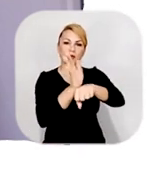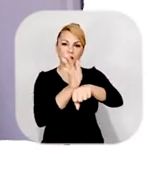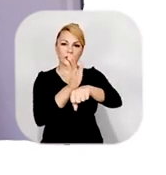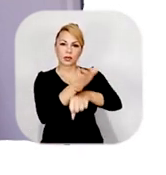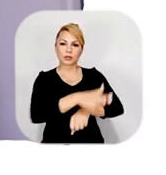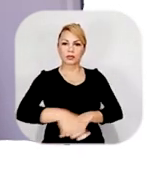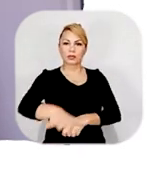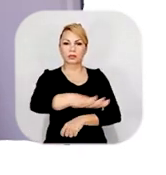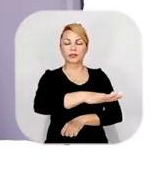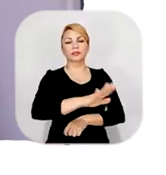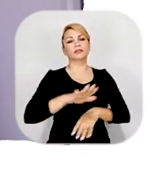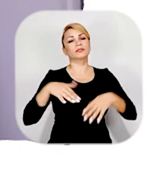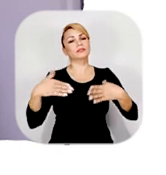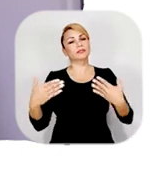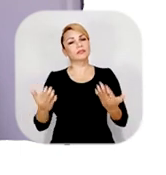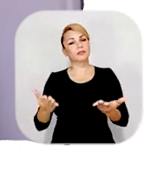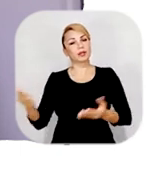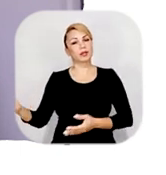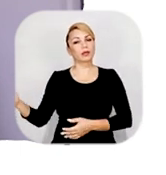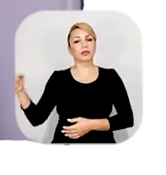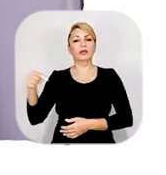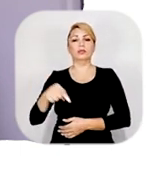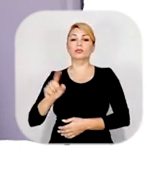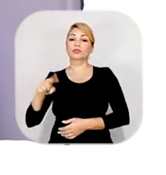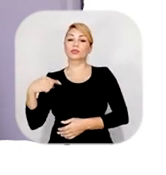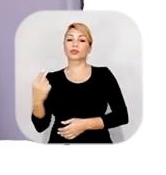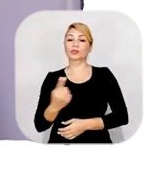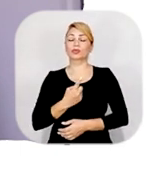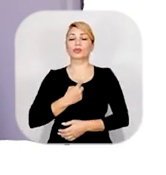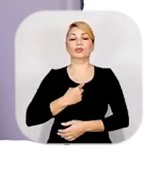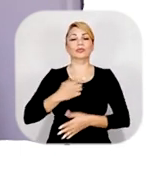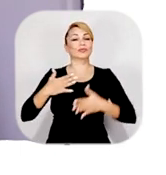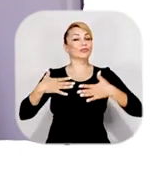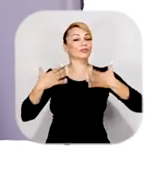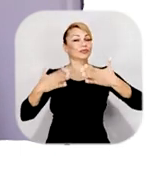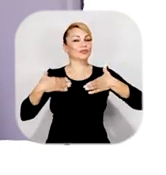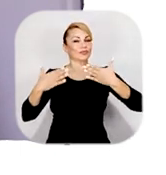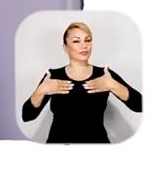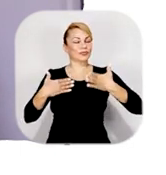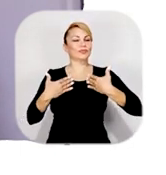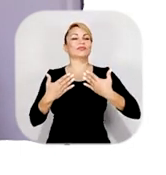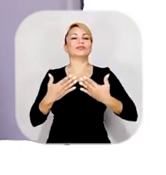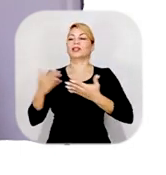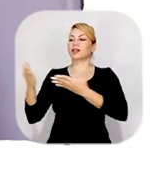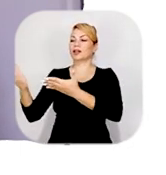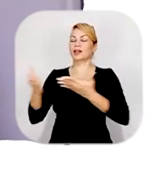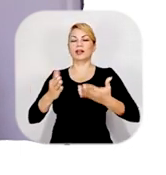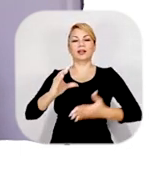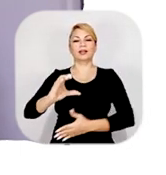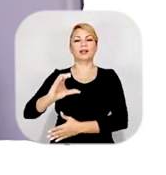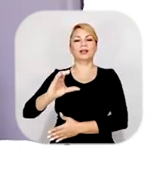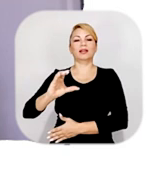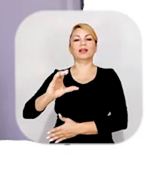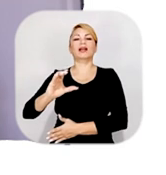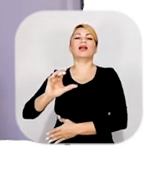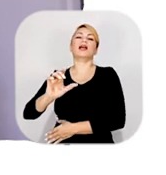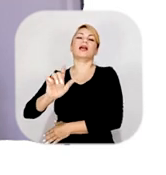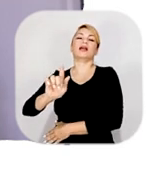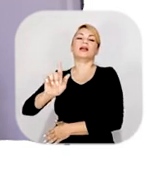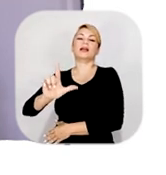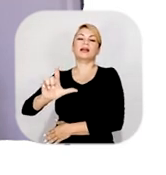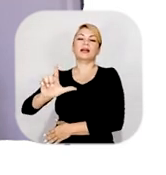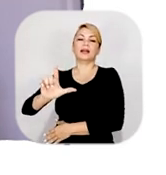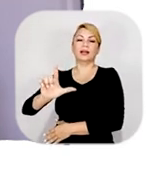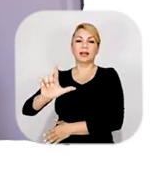É com grande alegria que a gente recebe aqui, o Cine Amazônia recebe, a Gleice Meire, que é jornalista e está à frente